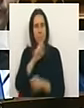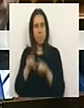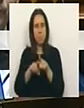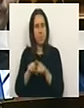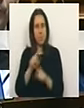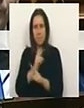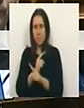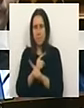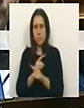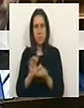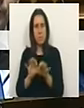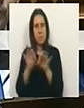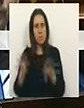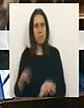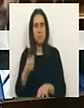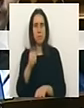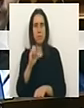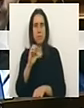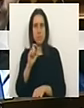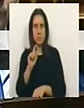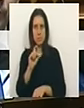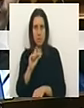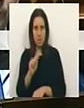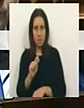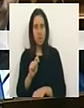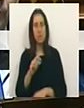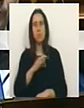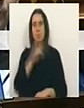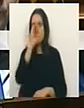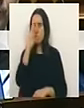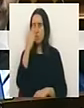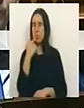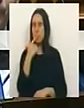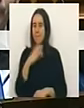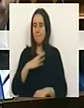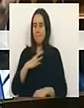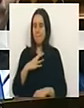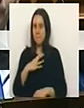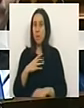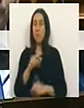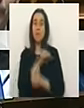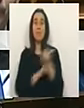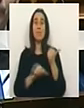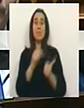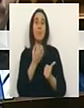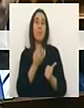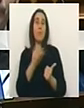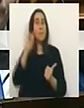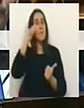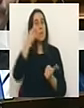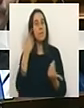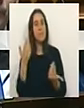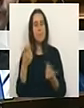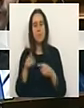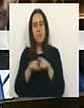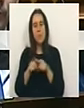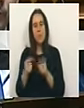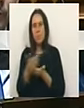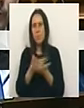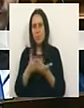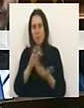do BCE. Quero dizer-lhe, Sr. Primeiro-Ministro, que se pagam muito caras as reversões que foram feitas, a política económica errada que está